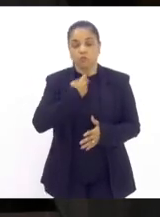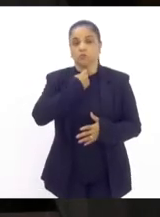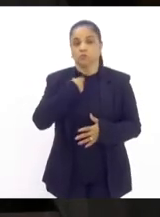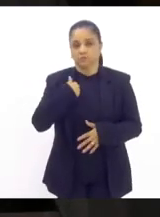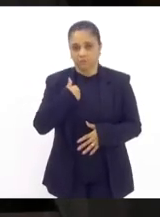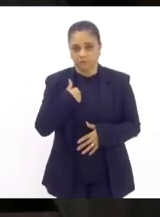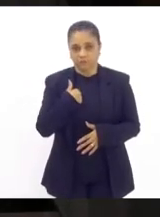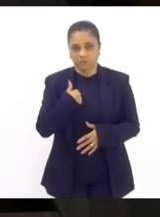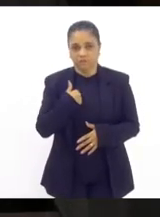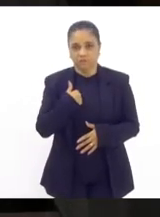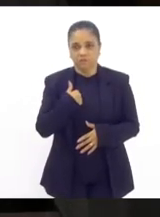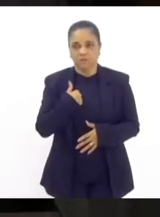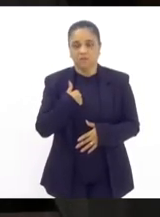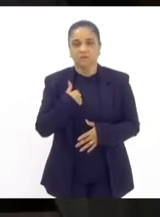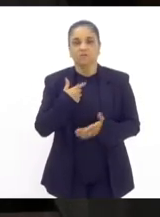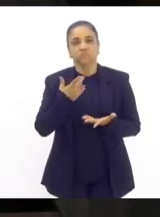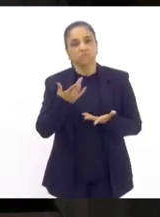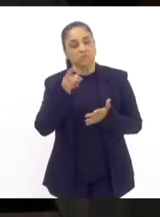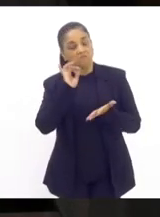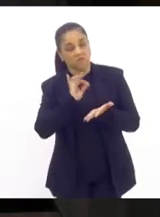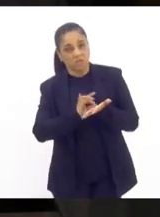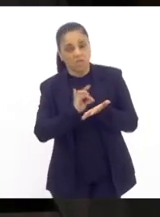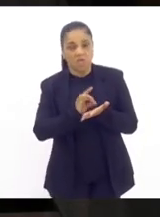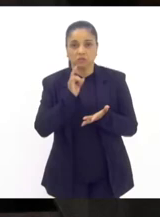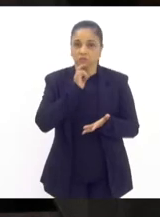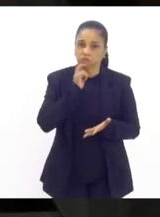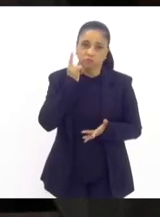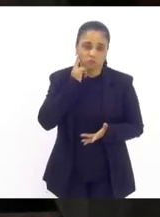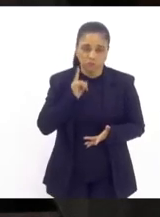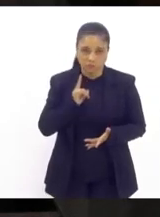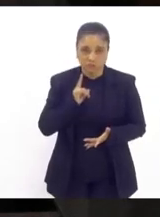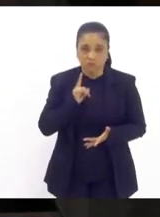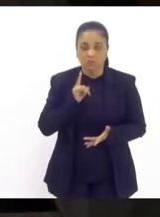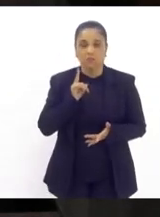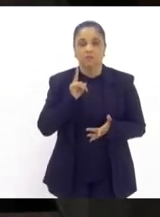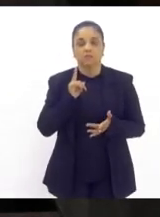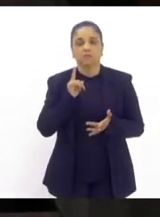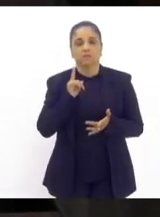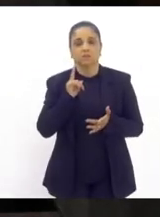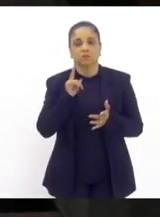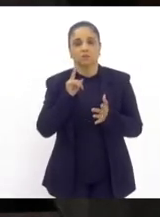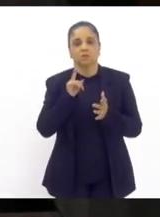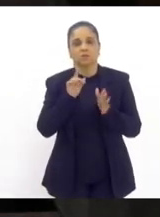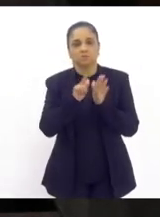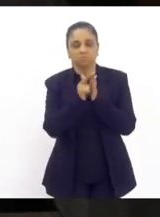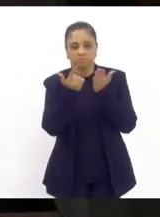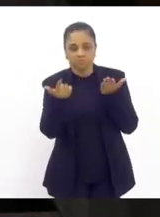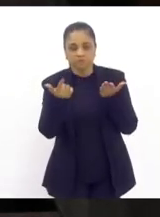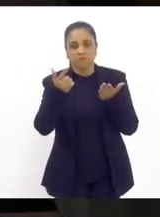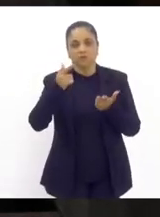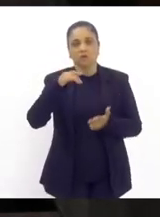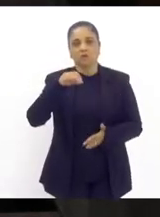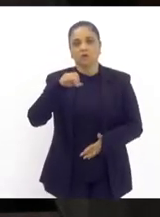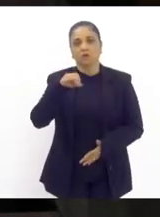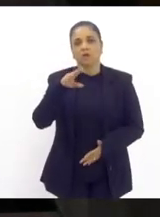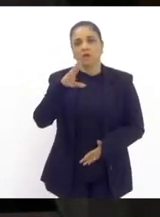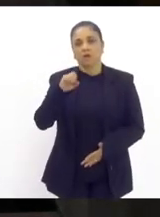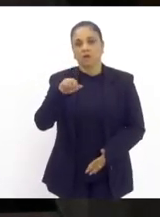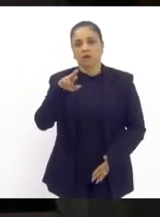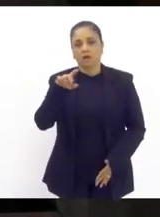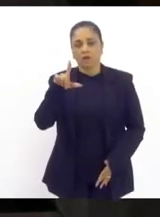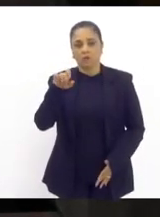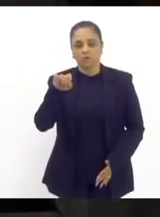se procede se é verídico é mas saiu no colunista Lauro Jardim no jornal O Globo